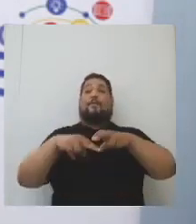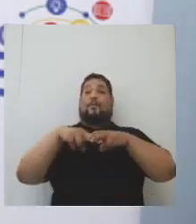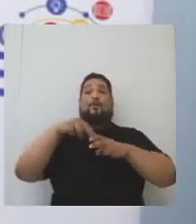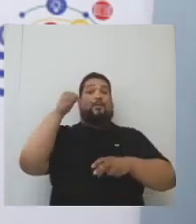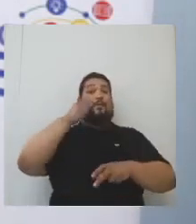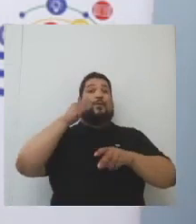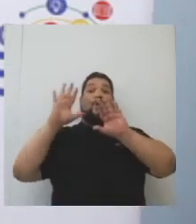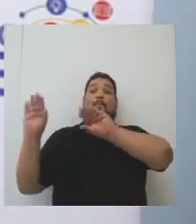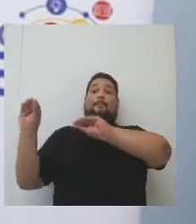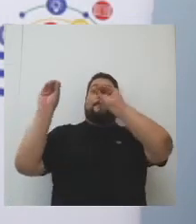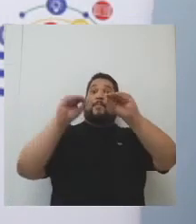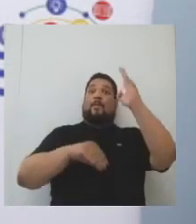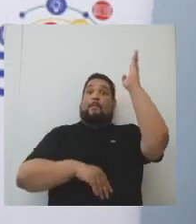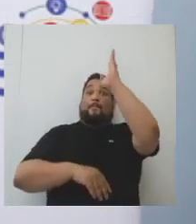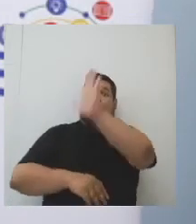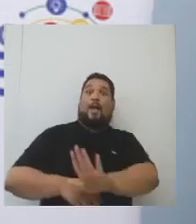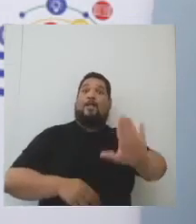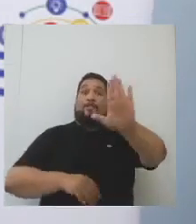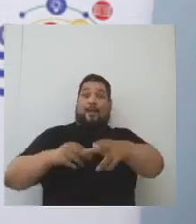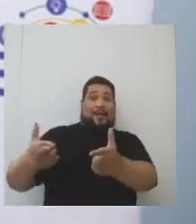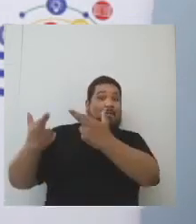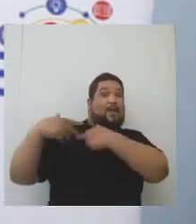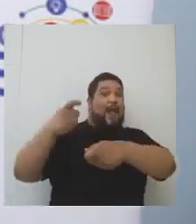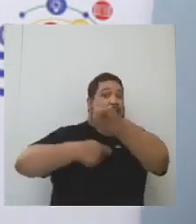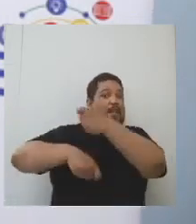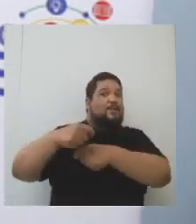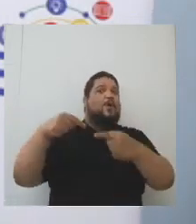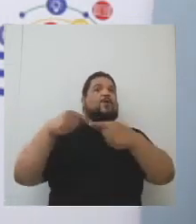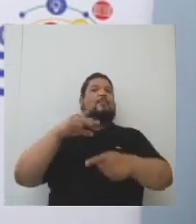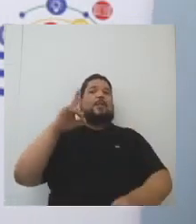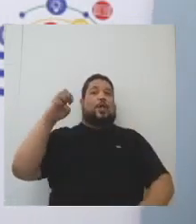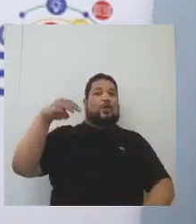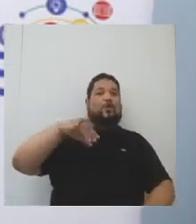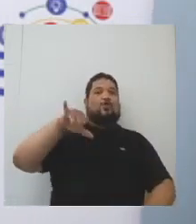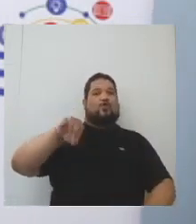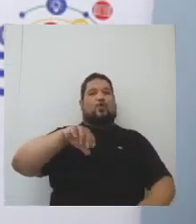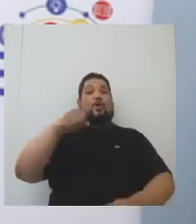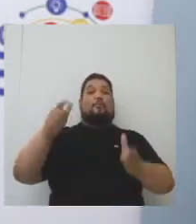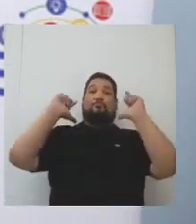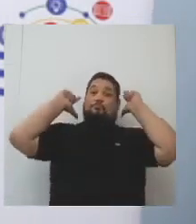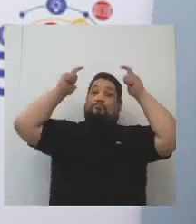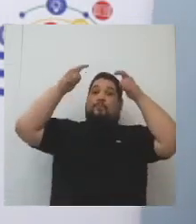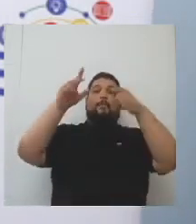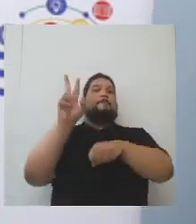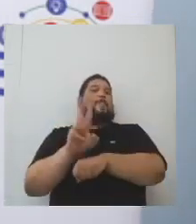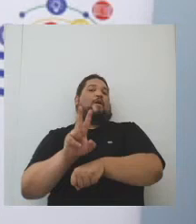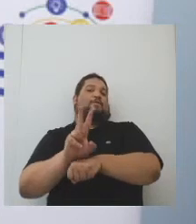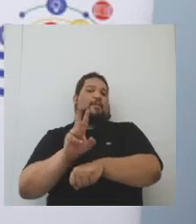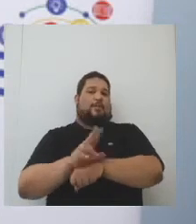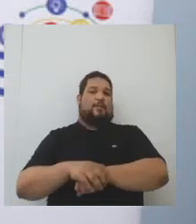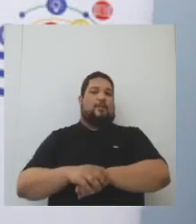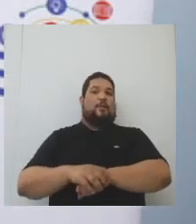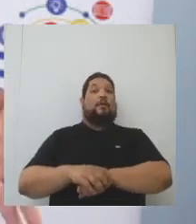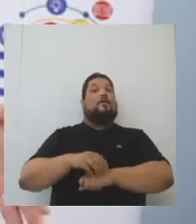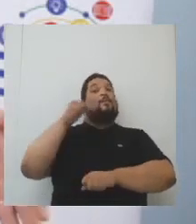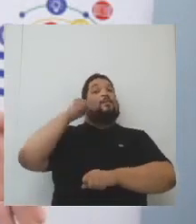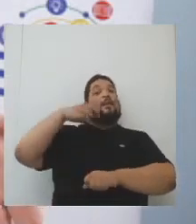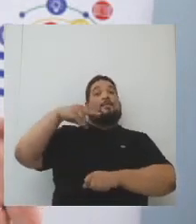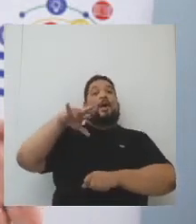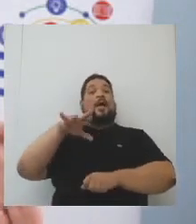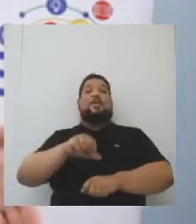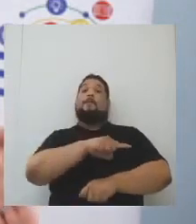vem para o Brasil, mas quem realmente administra? Dom João, o príncipe regente. Um dia, Dona Maria vai morrer em